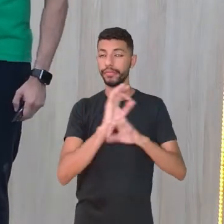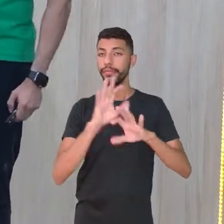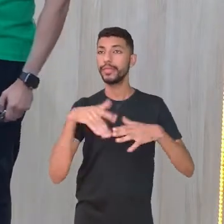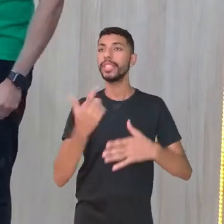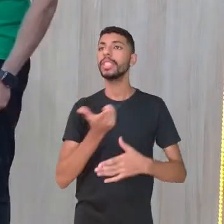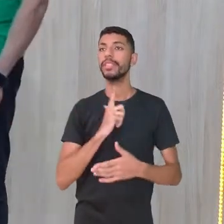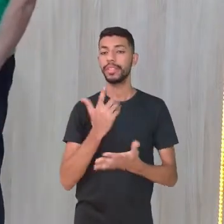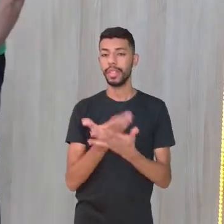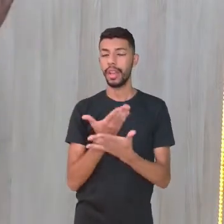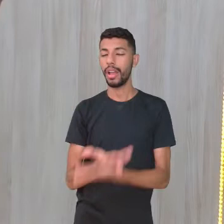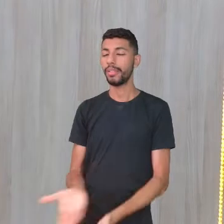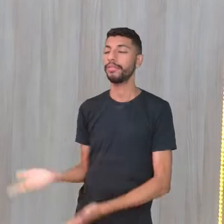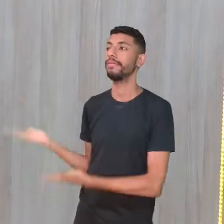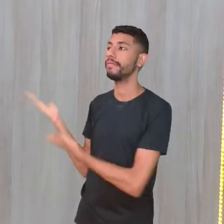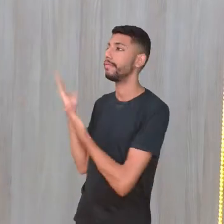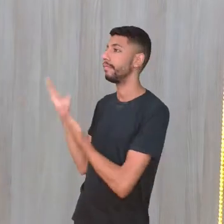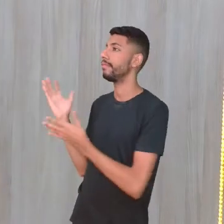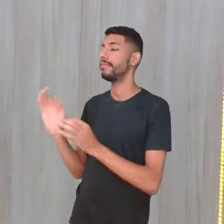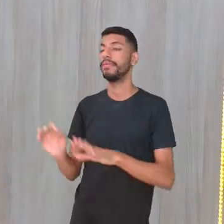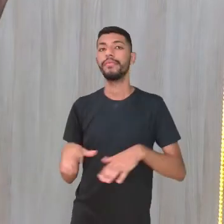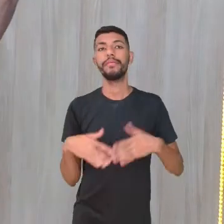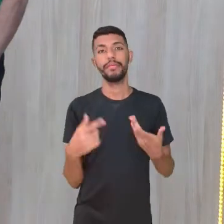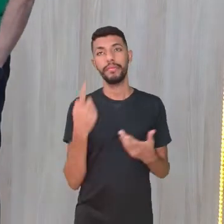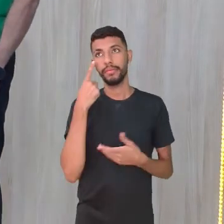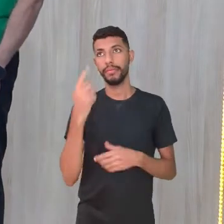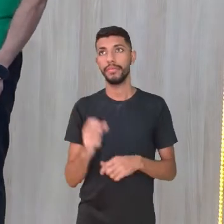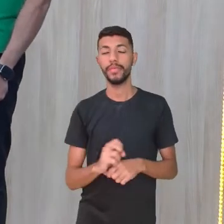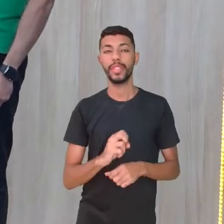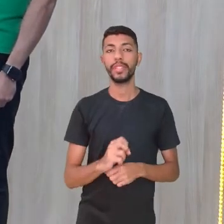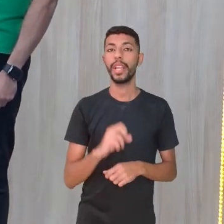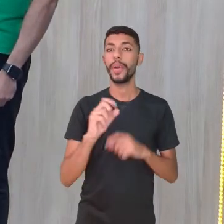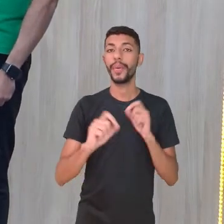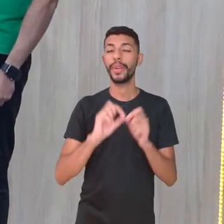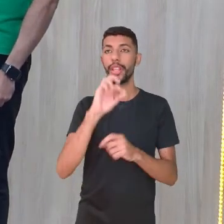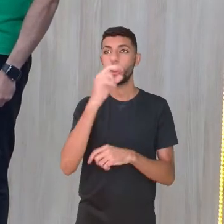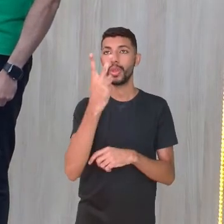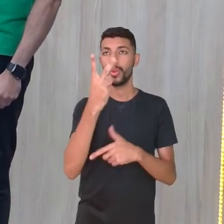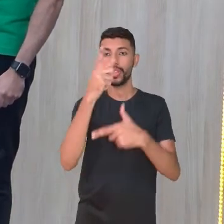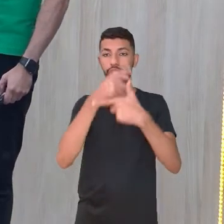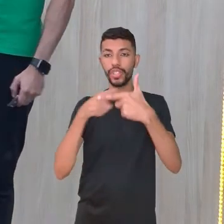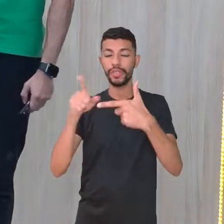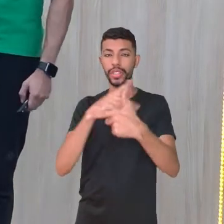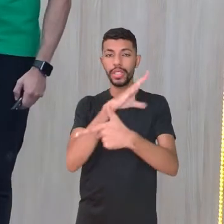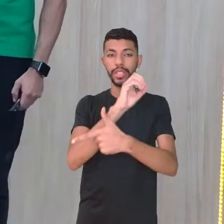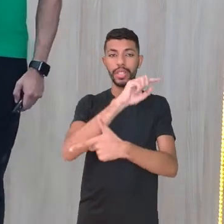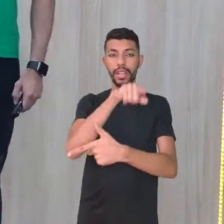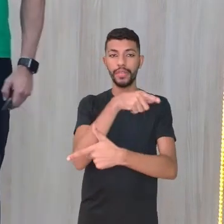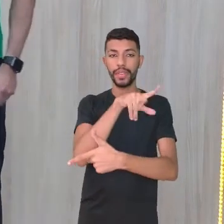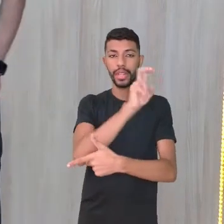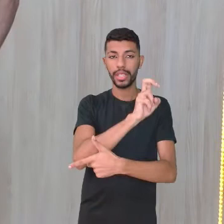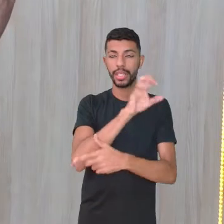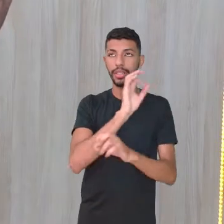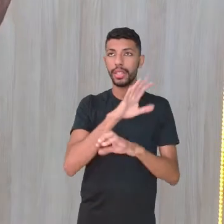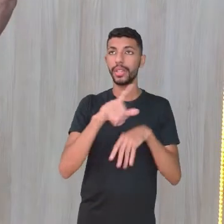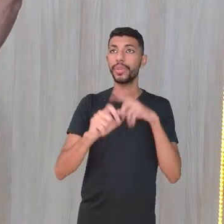aula, certo? Então, eu tenho aqui 2 dividido por 0,5. Esse 0,5